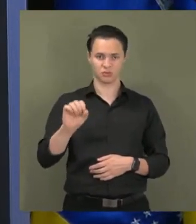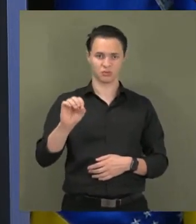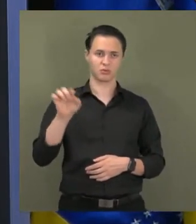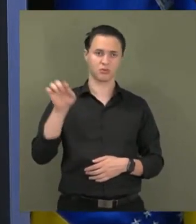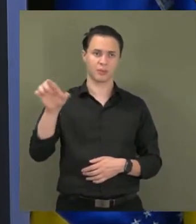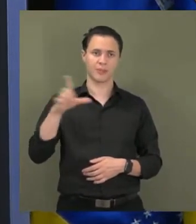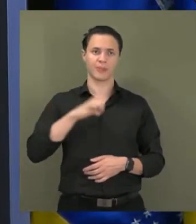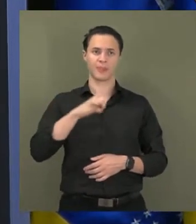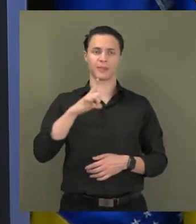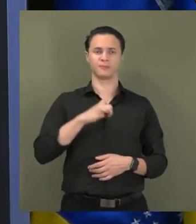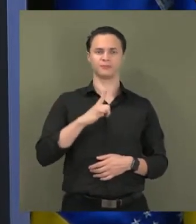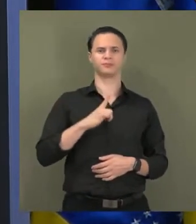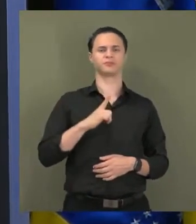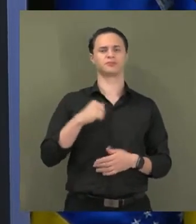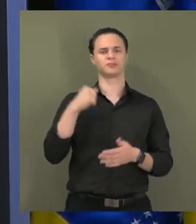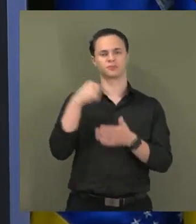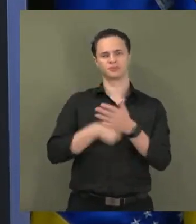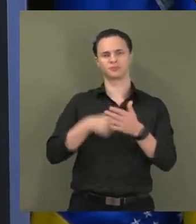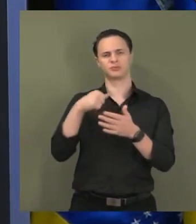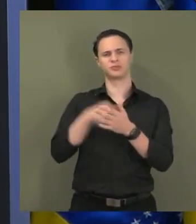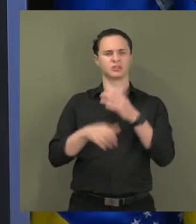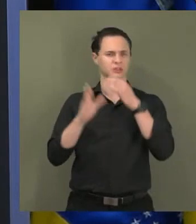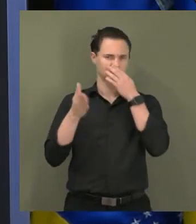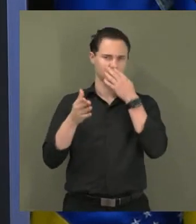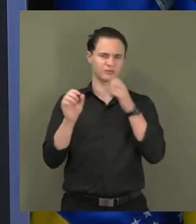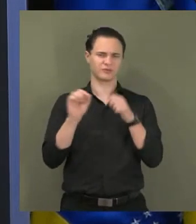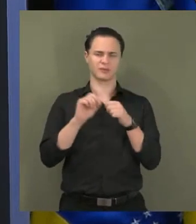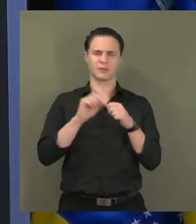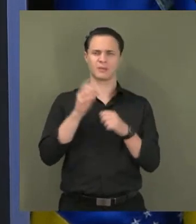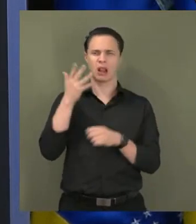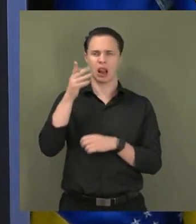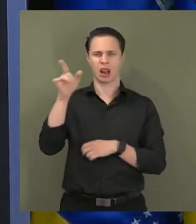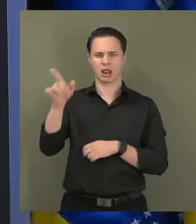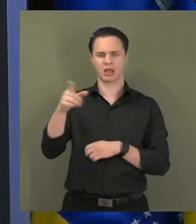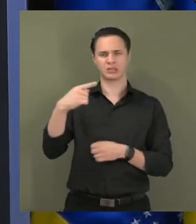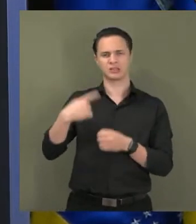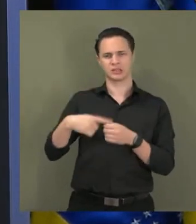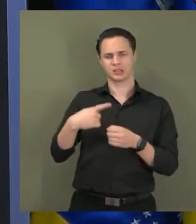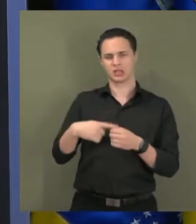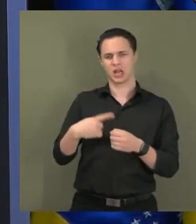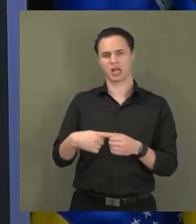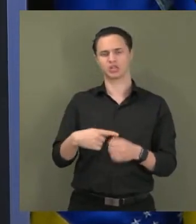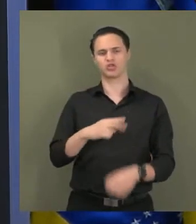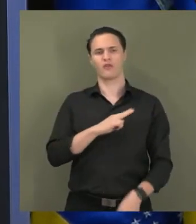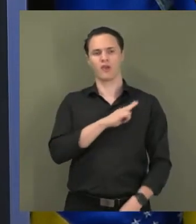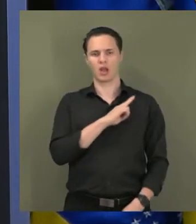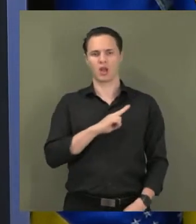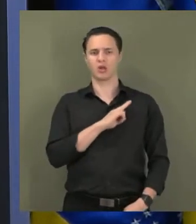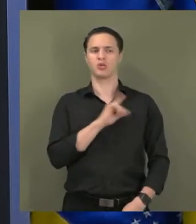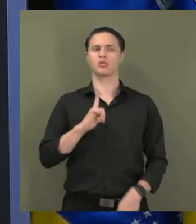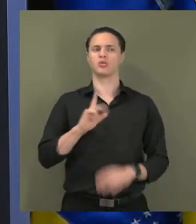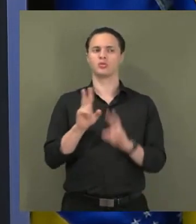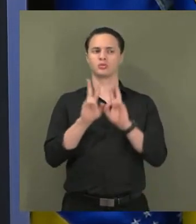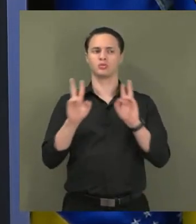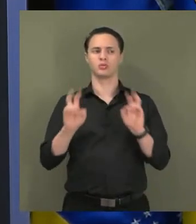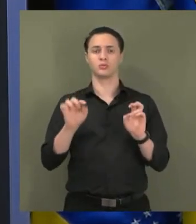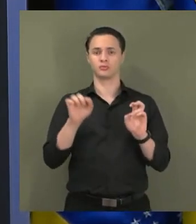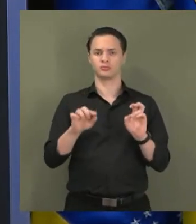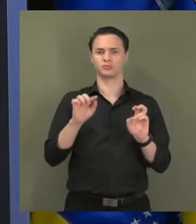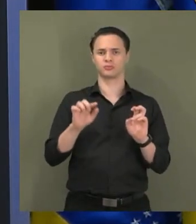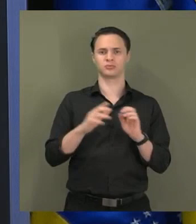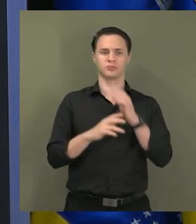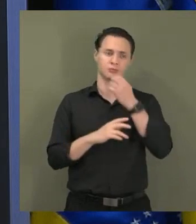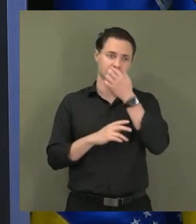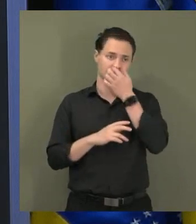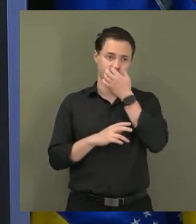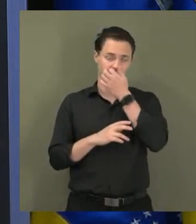pública militância, fez até palestra em Nova York, nessa causa